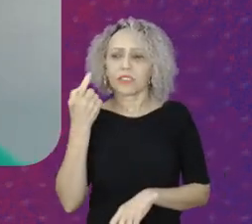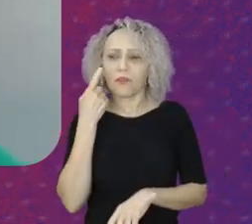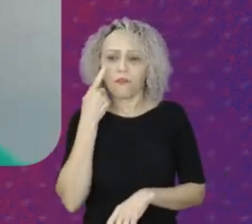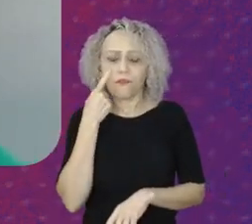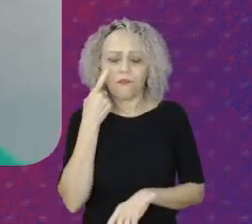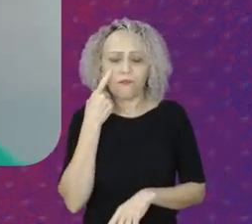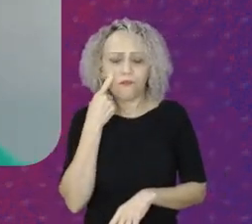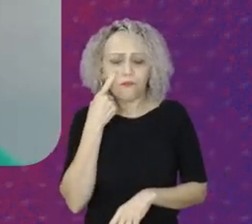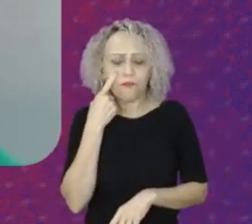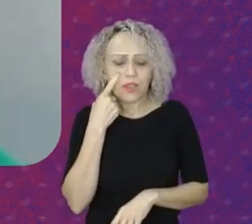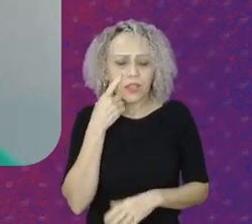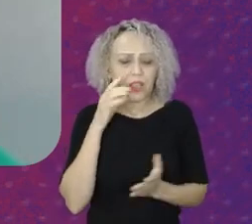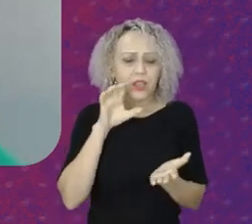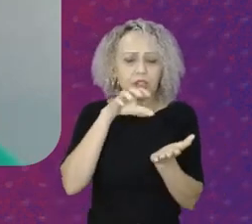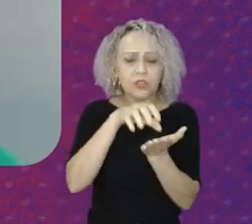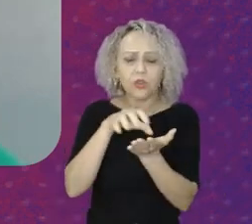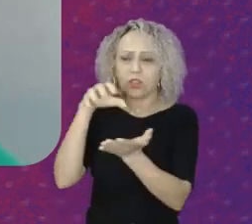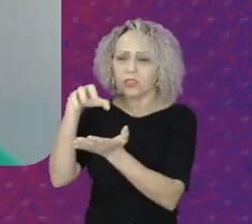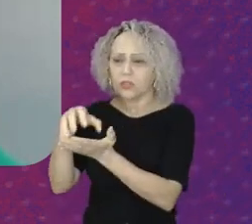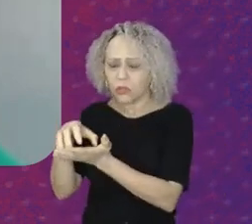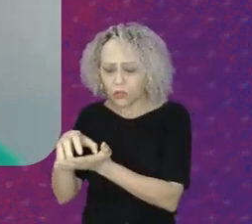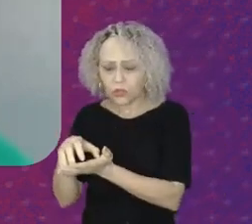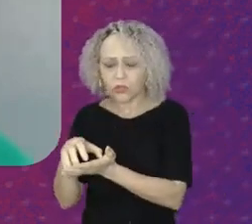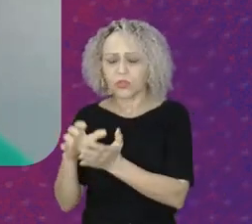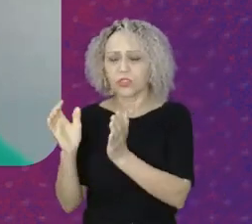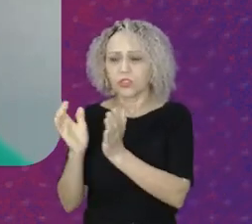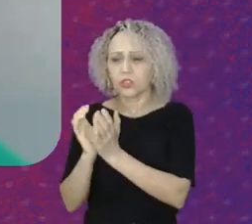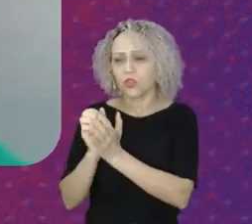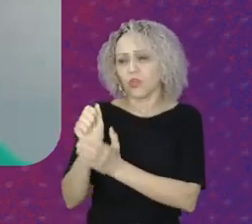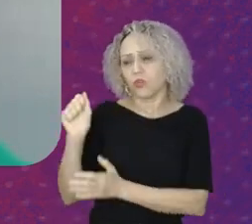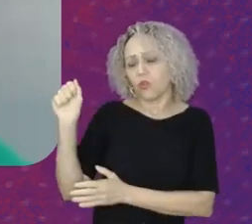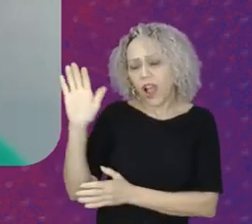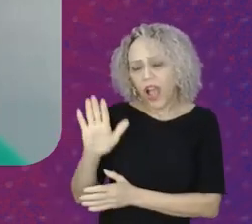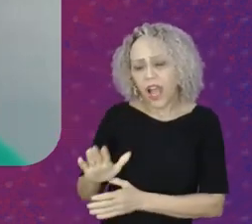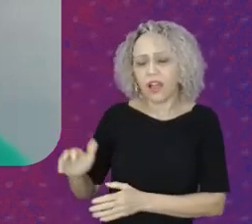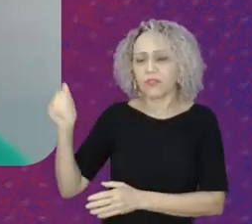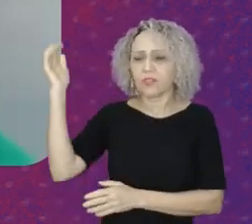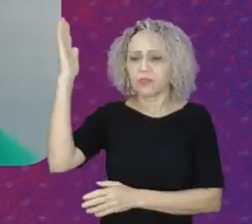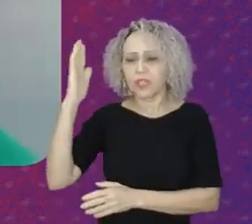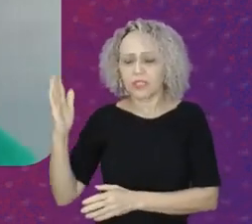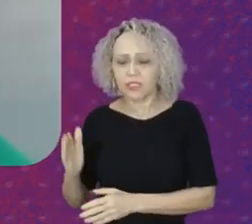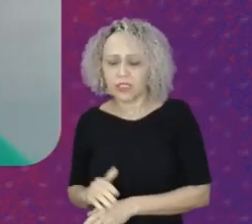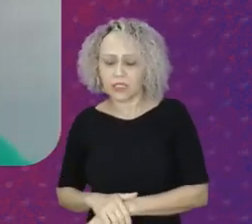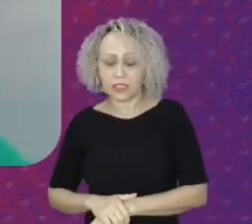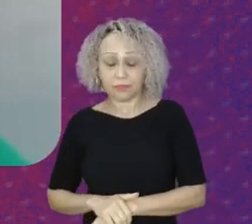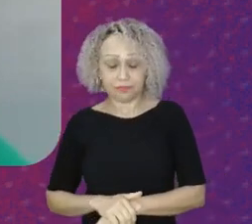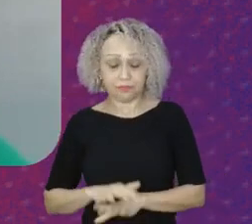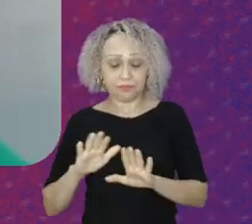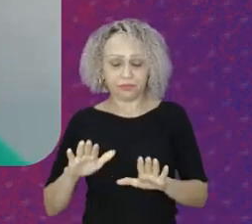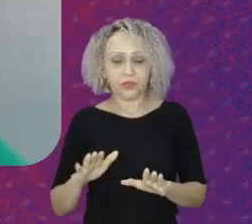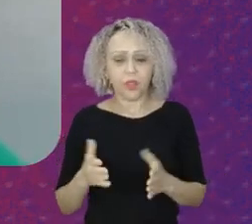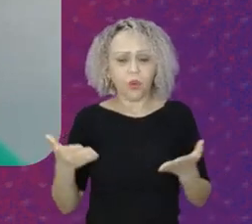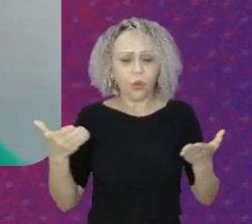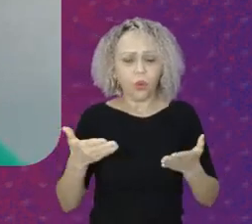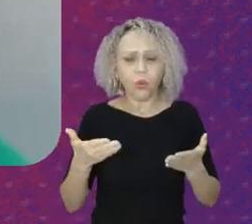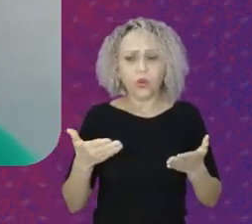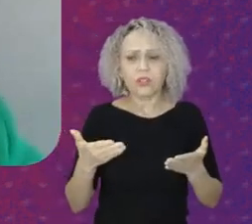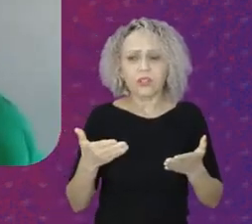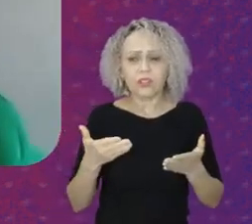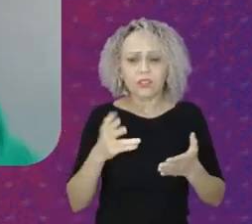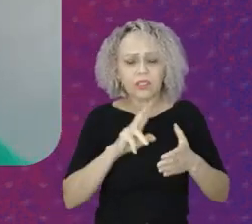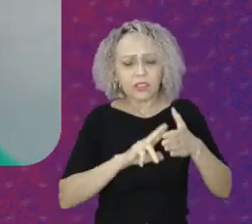criação dos núcleos de estudos afro-brasileiros, os nossos NEABs, NEABIs. Hoje, muitas universidades